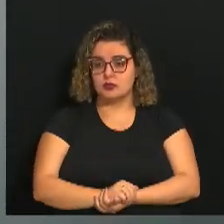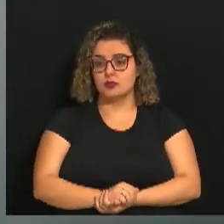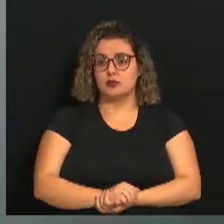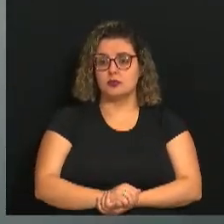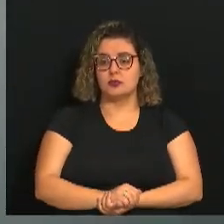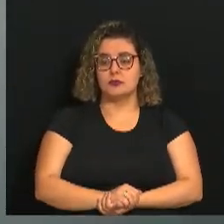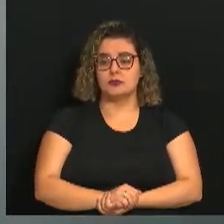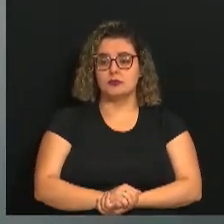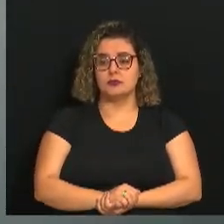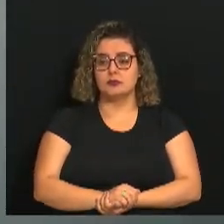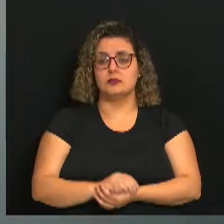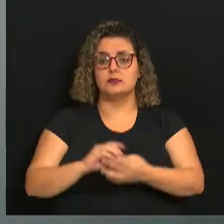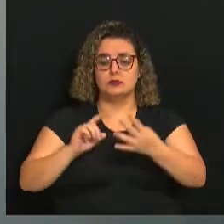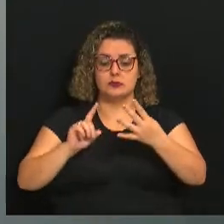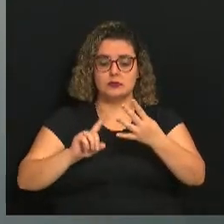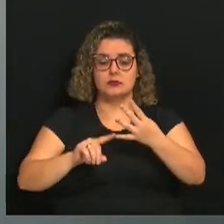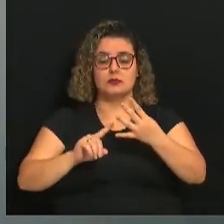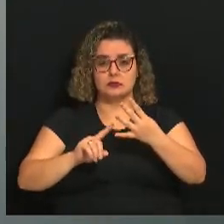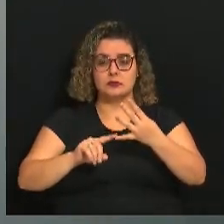temos bastante